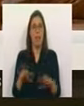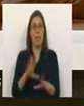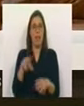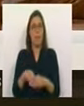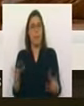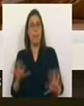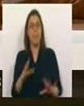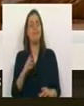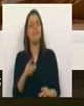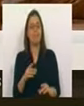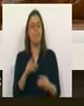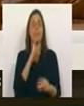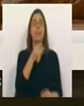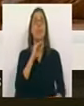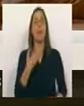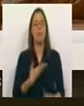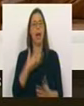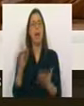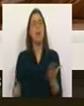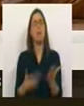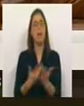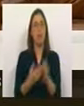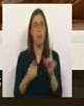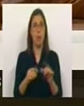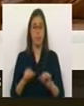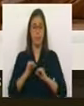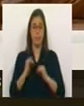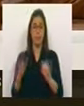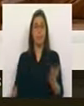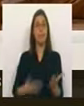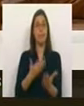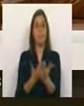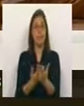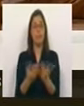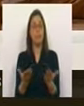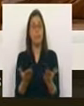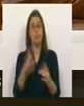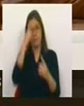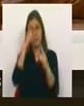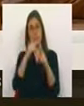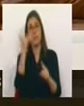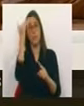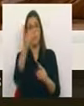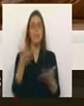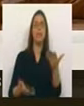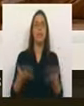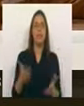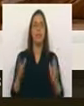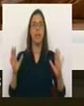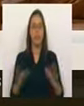meter, respondeu o PSD com uma proposta, a nossa proposta, bem mais ambiciosa e